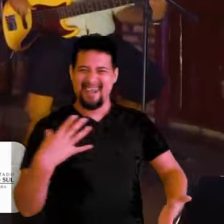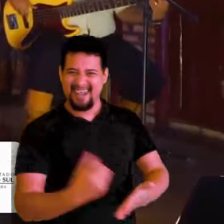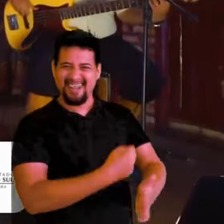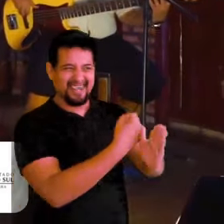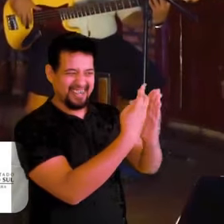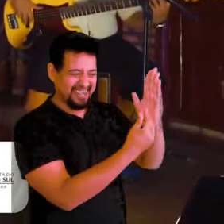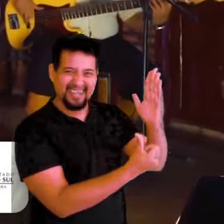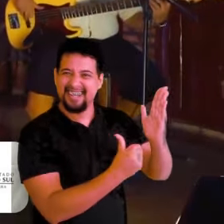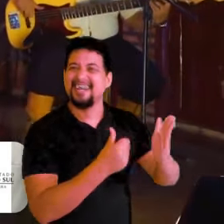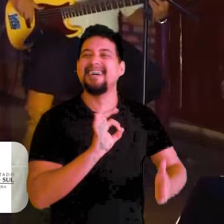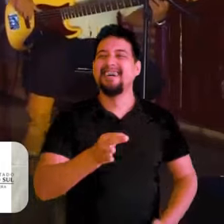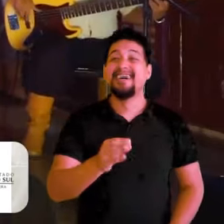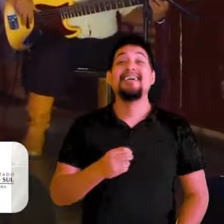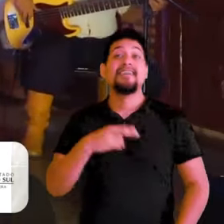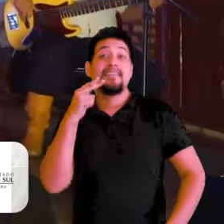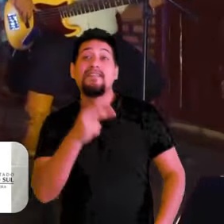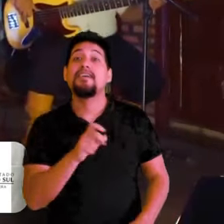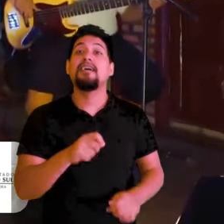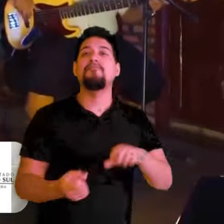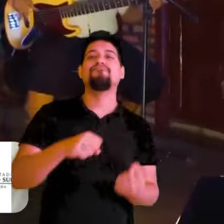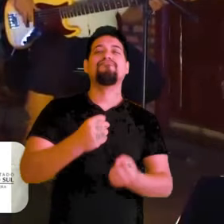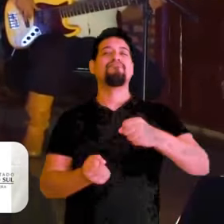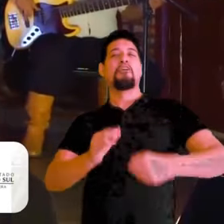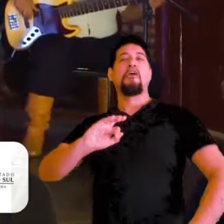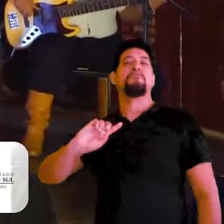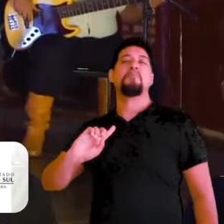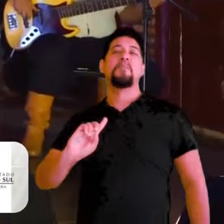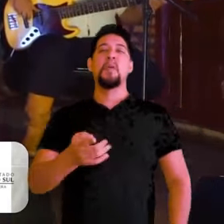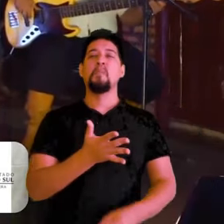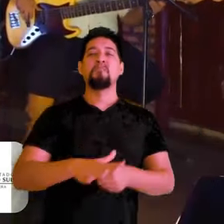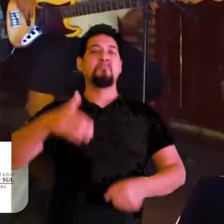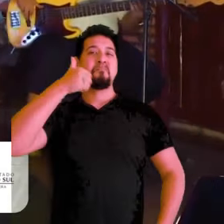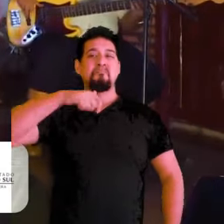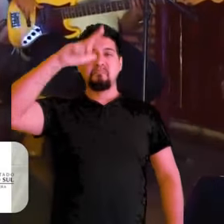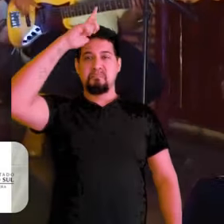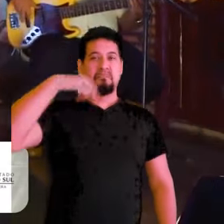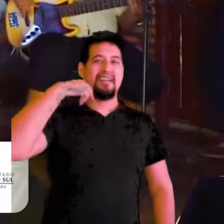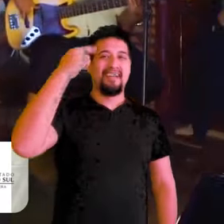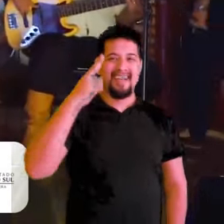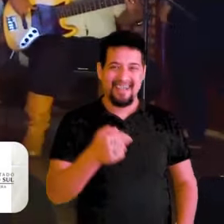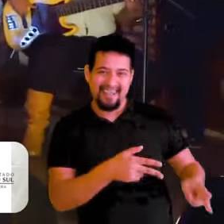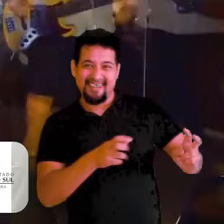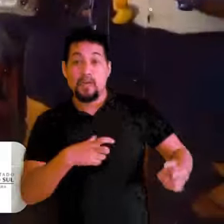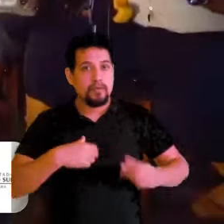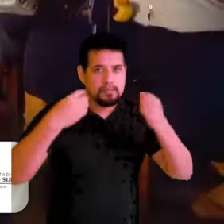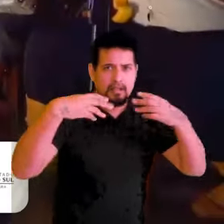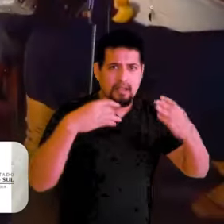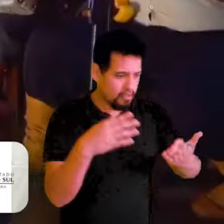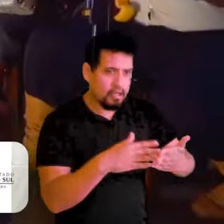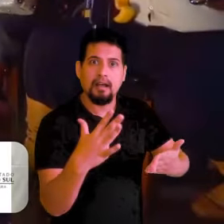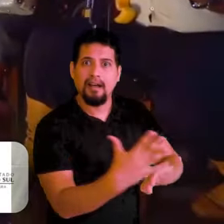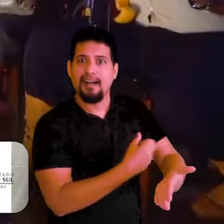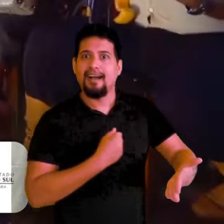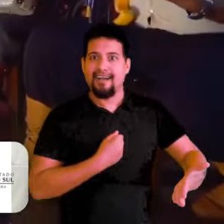nessa tal de Mega Sena. Quem me vê e quem me viu andando de F1000, cheia de loira e morena. Parceiro,